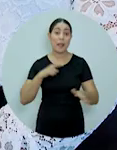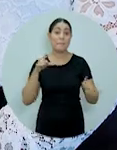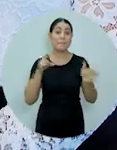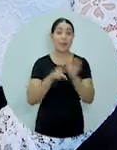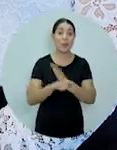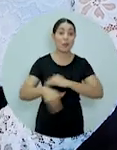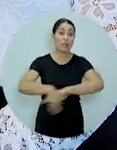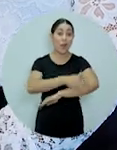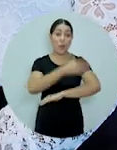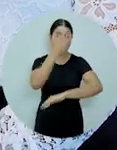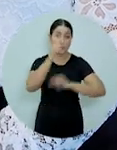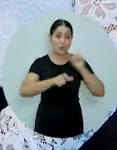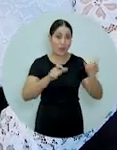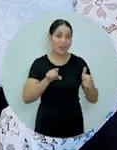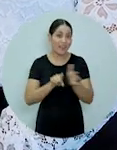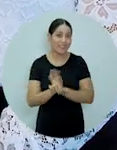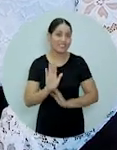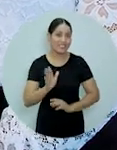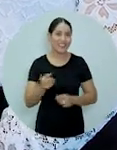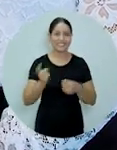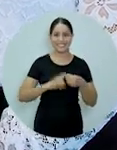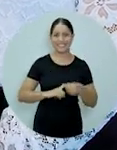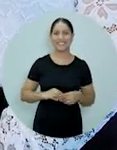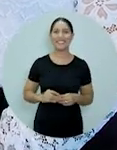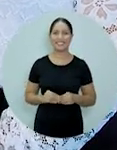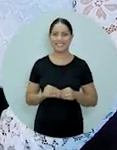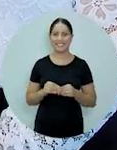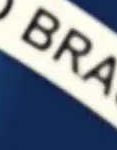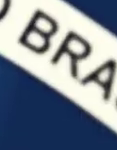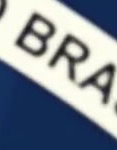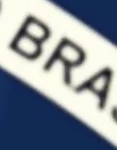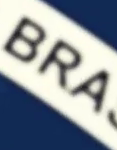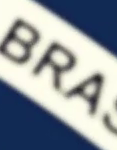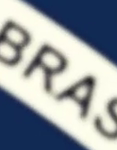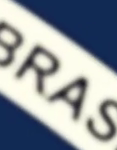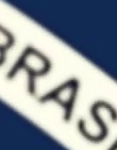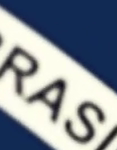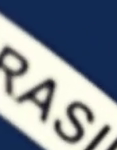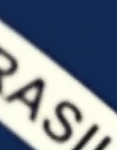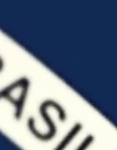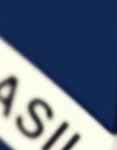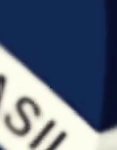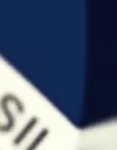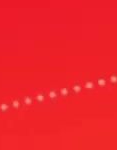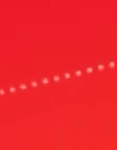segundo bloco, temos até perguntas das ruas. A gente volta já.